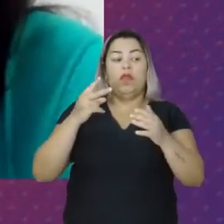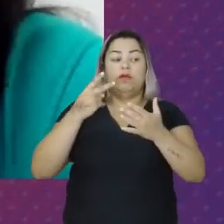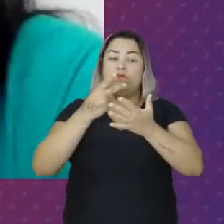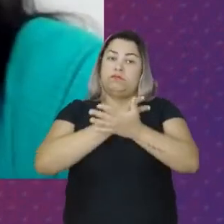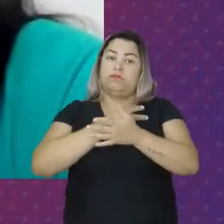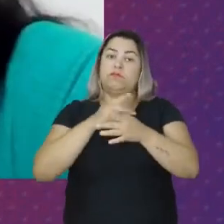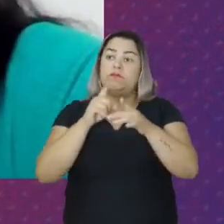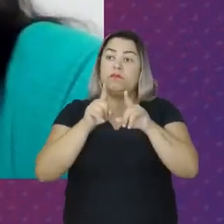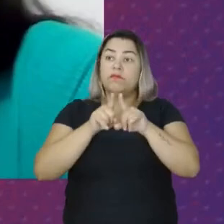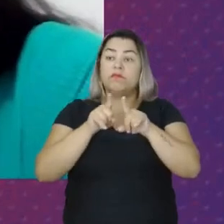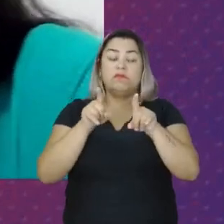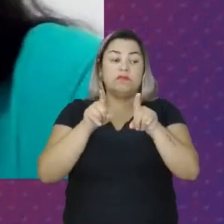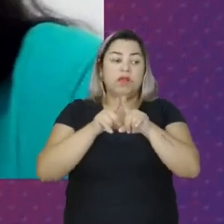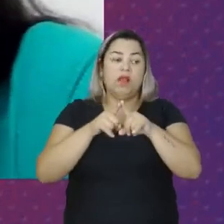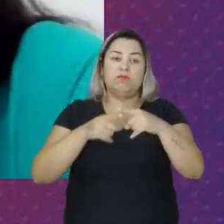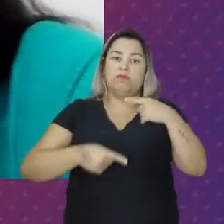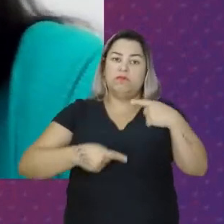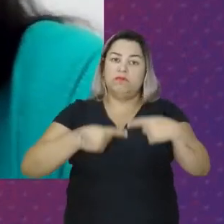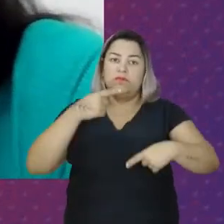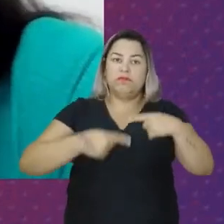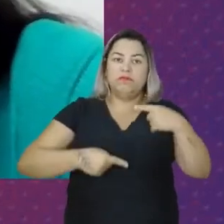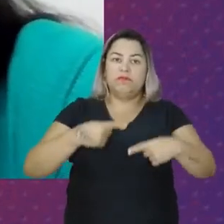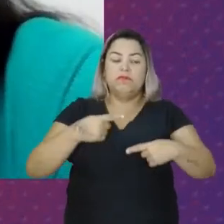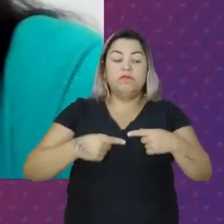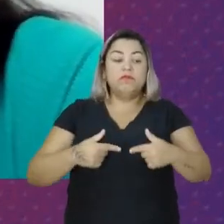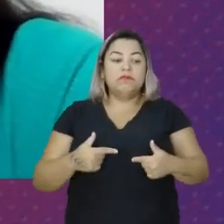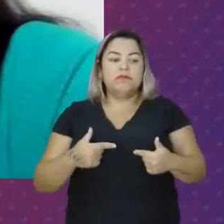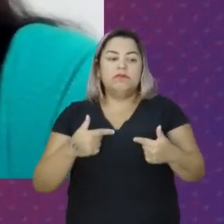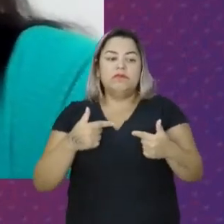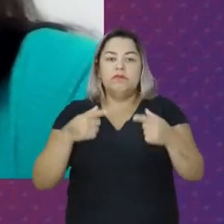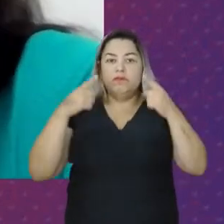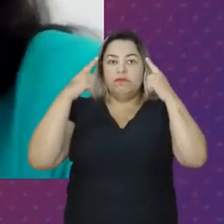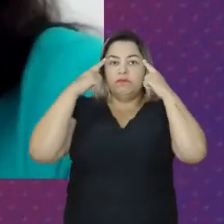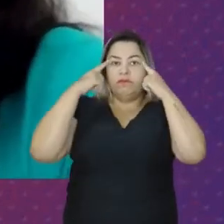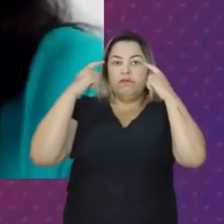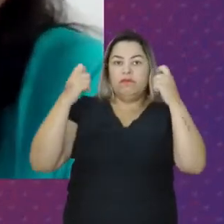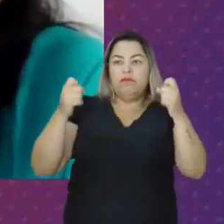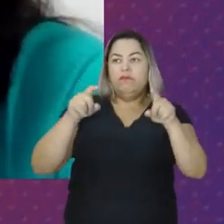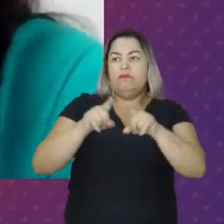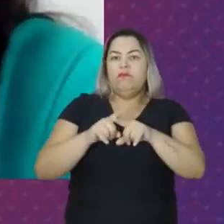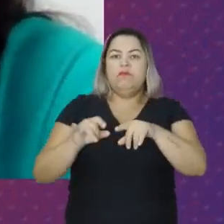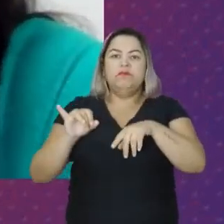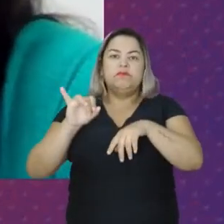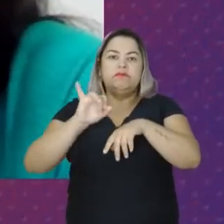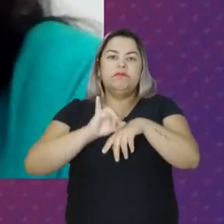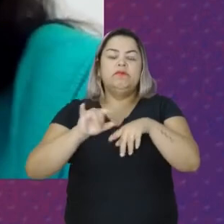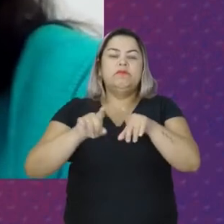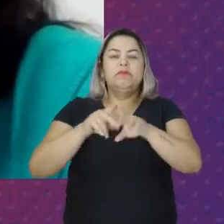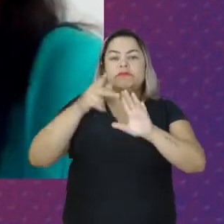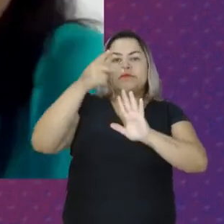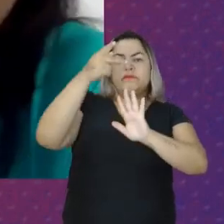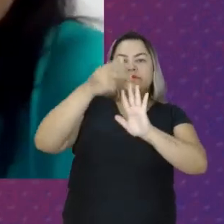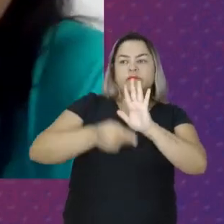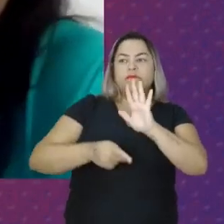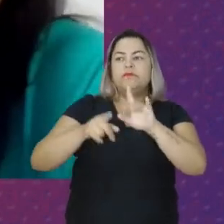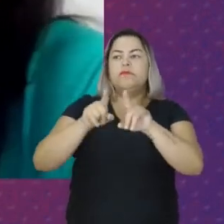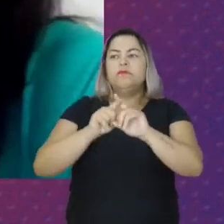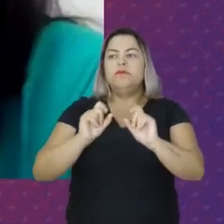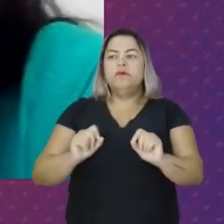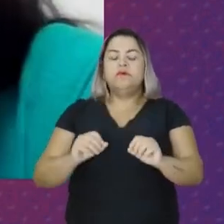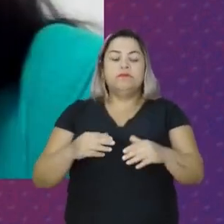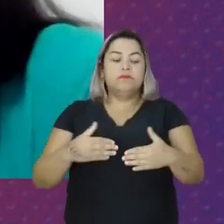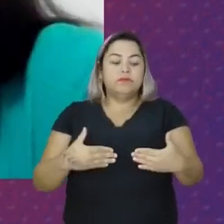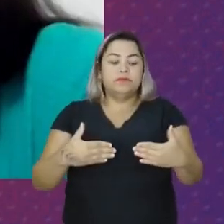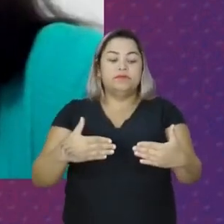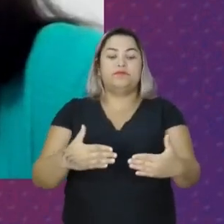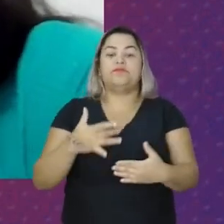mais executivo, né, da política de enfrentamento à violência. Então, a central, que começa como um projeto de parceria com o Ministério